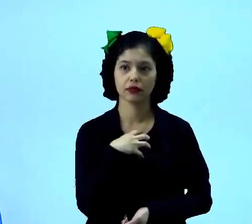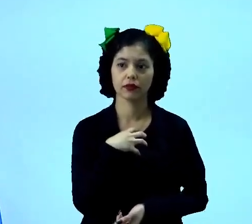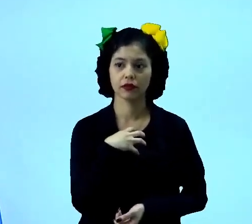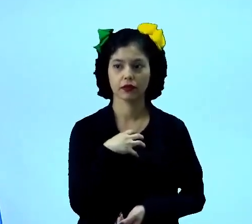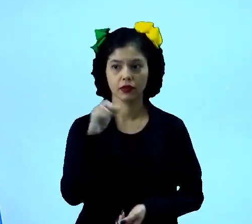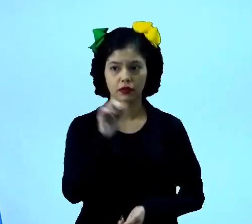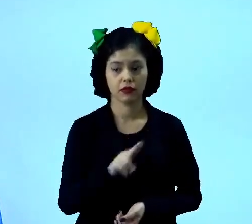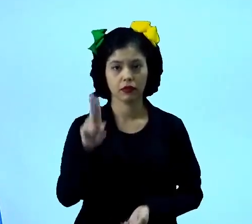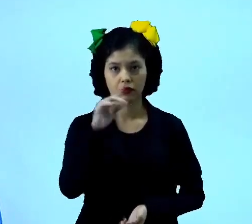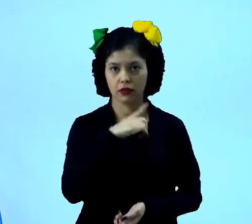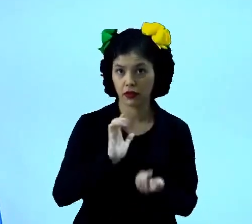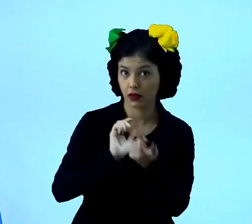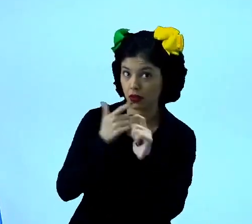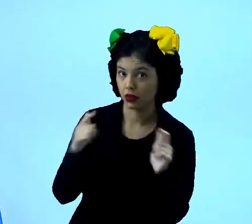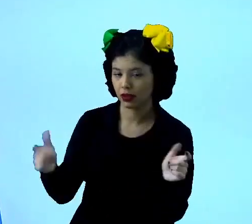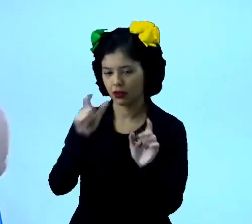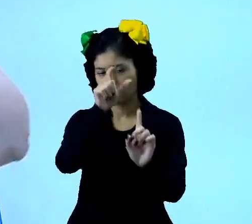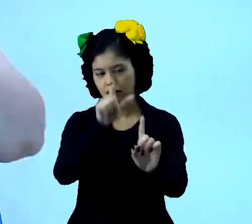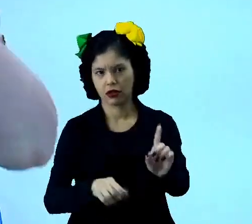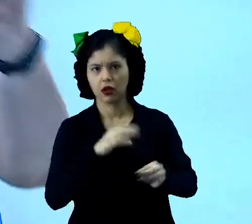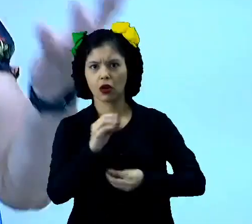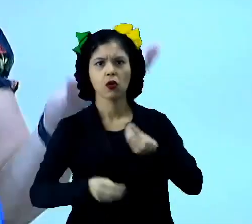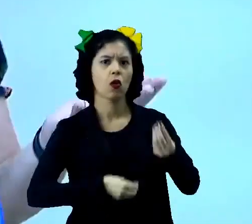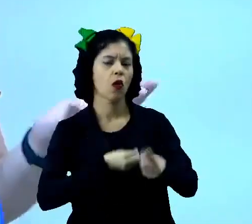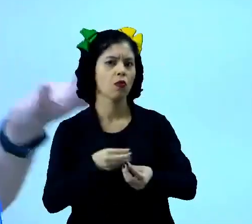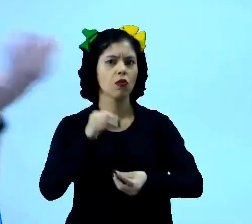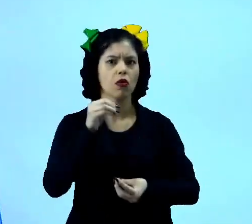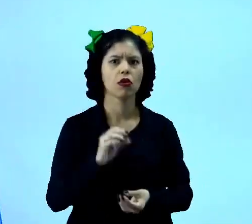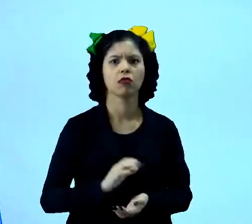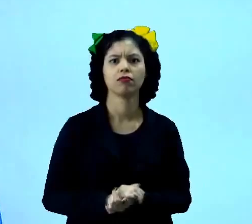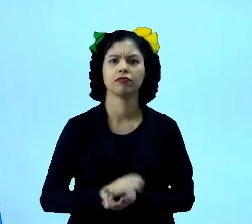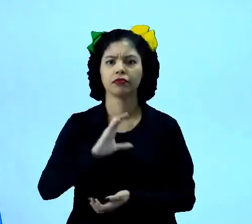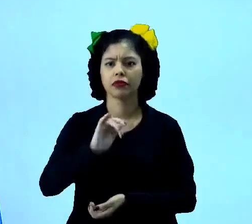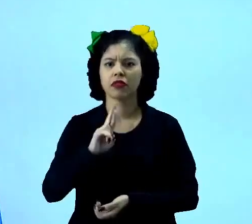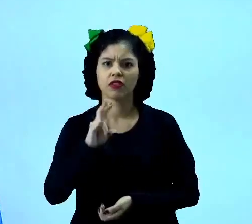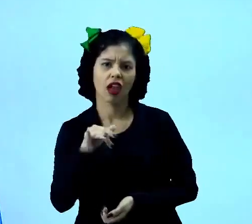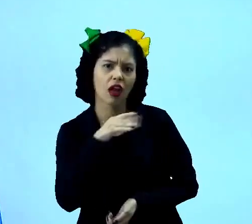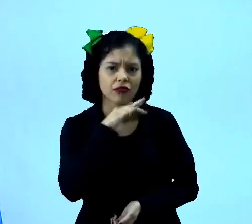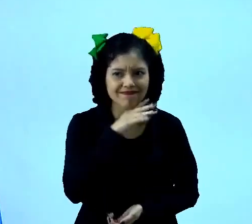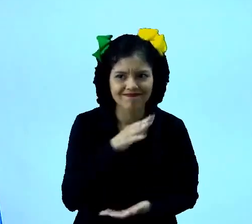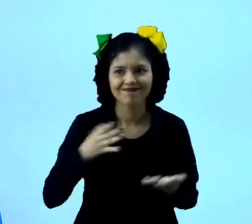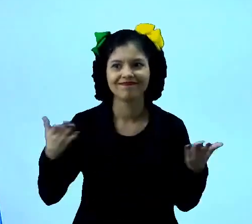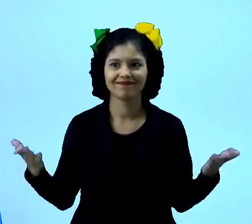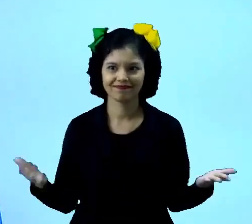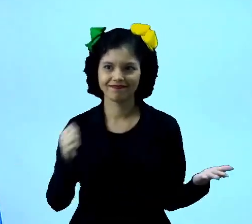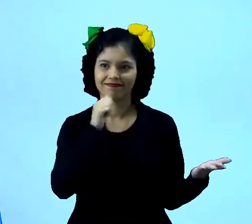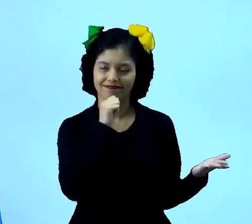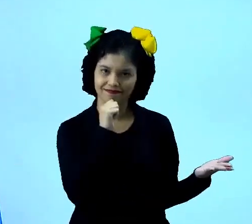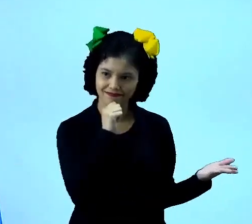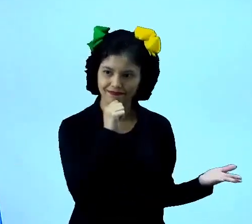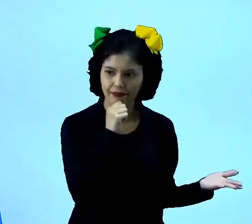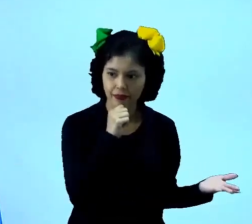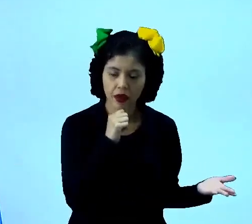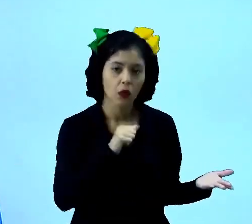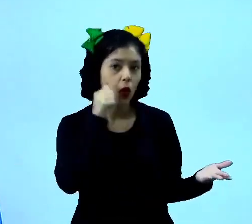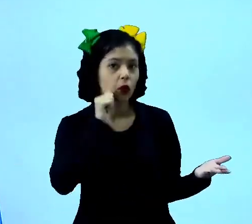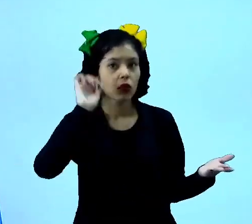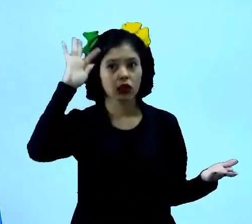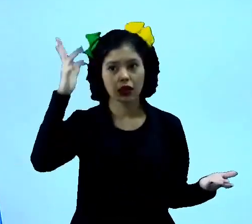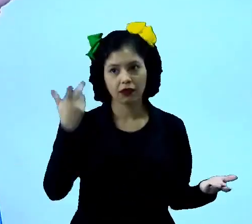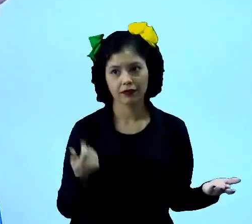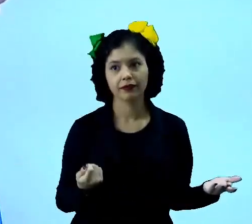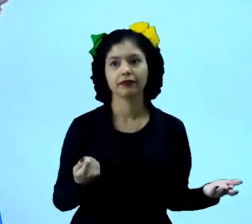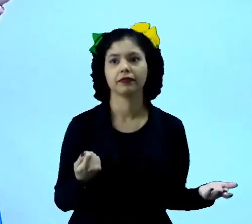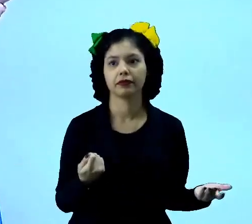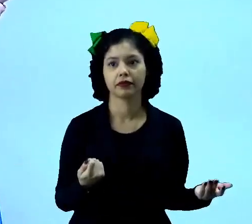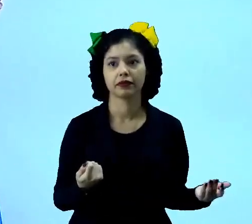Europa, existiam grandes exposições, como se fosse um circo, né, de horrores, né. Tinha uma mulher africana que ela passou